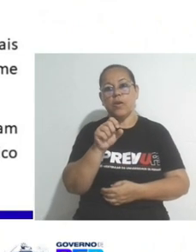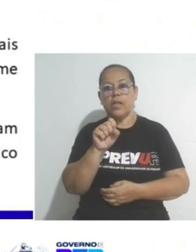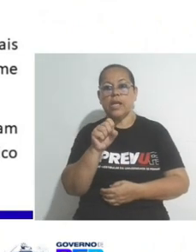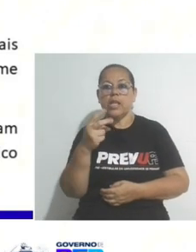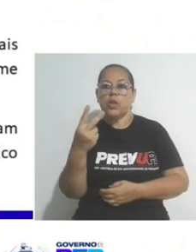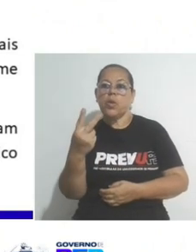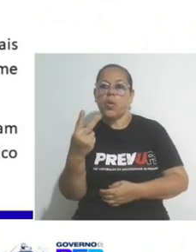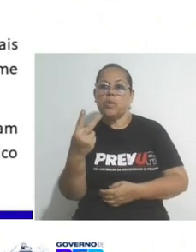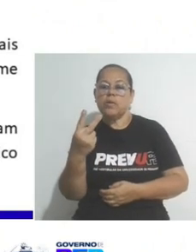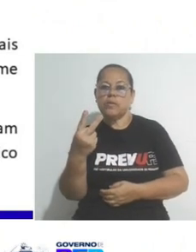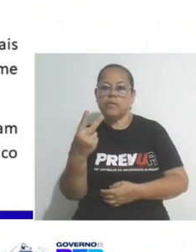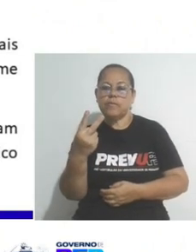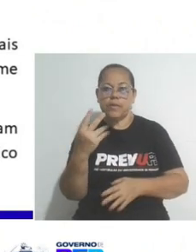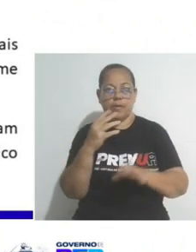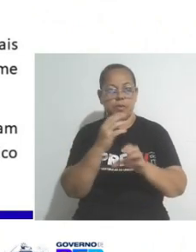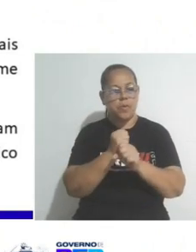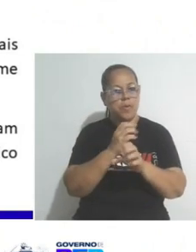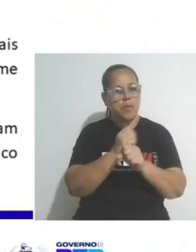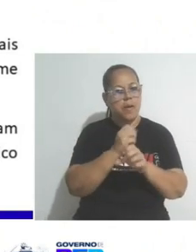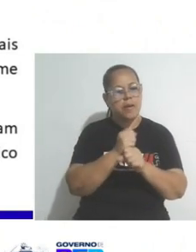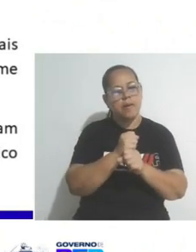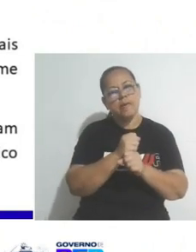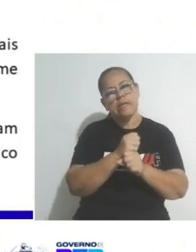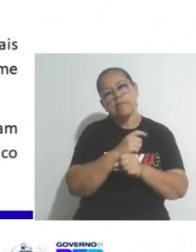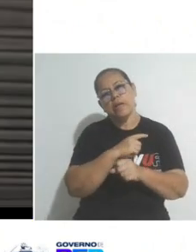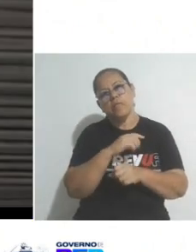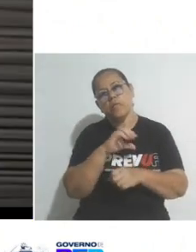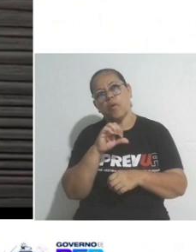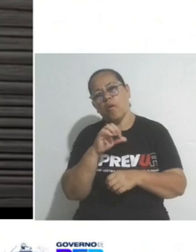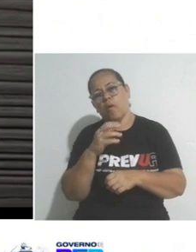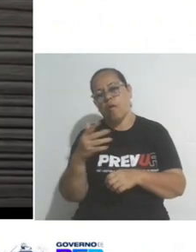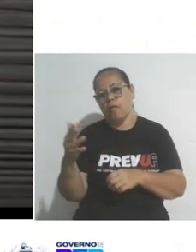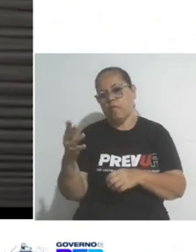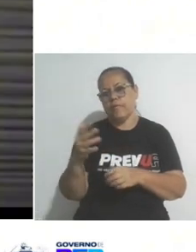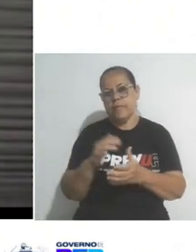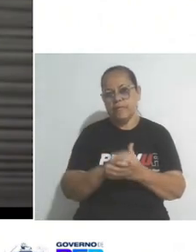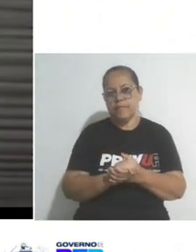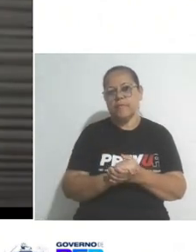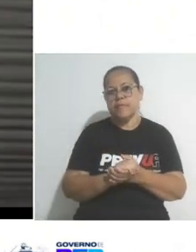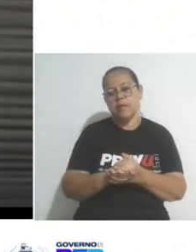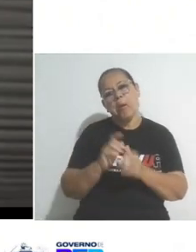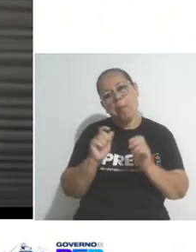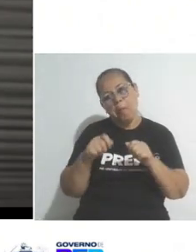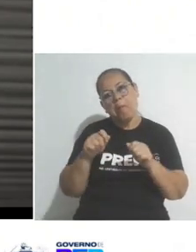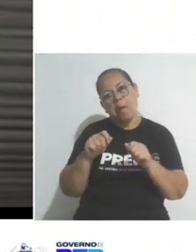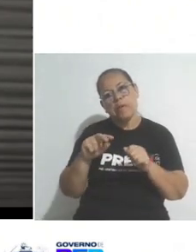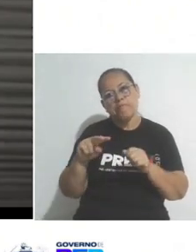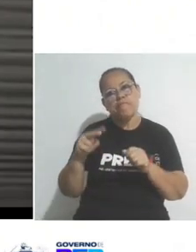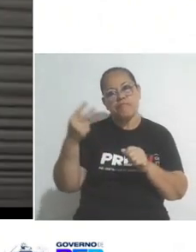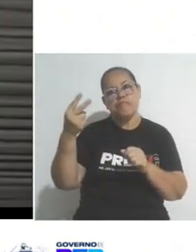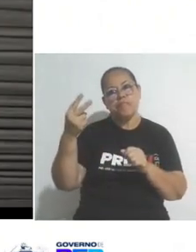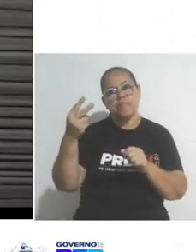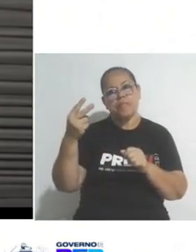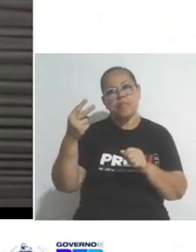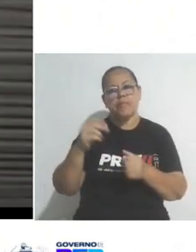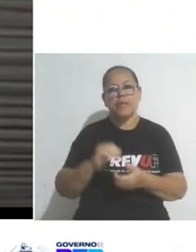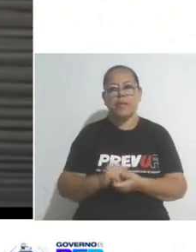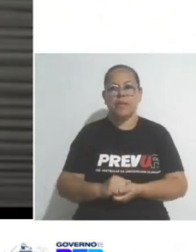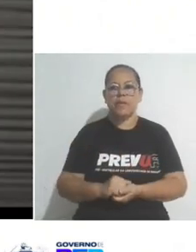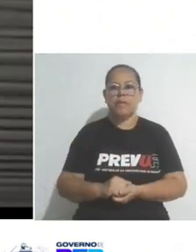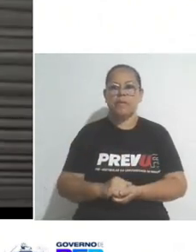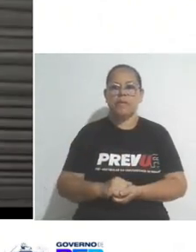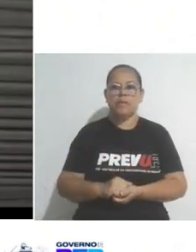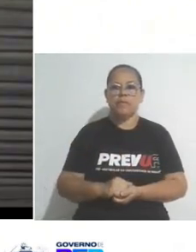82 no cálculo vai ter 9 e vai quebrando esses valores então a gente pode arredondar então